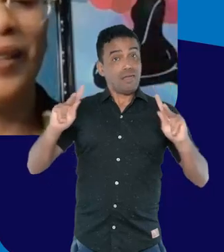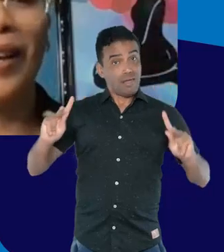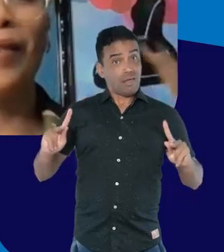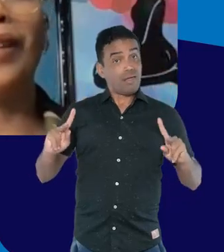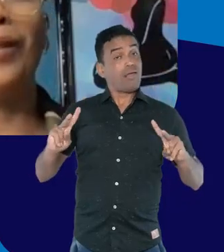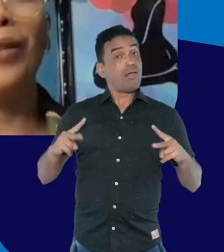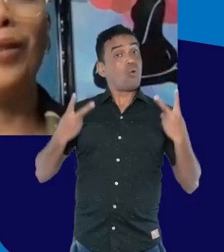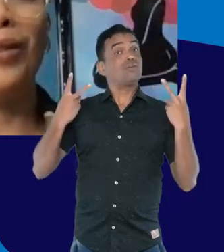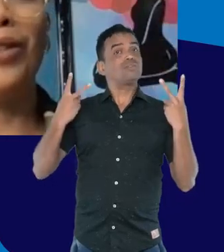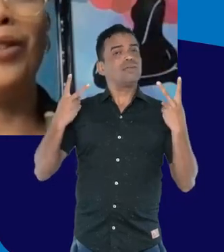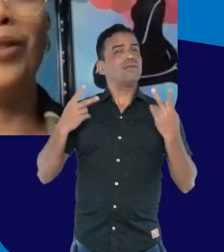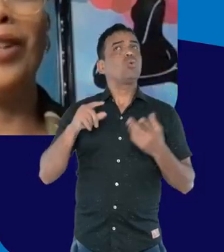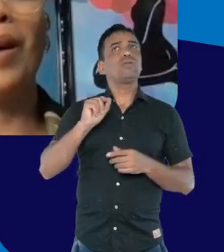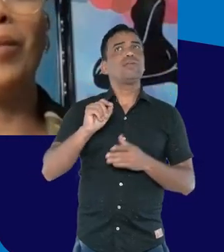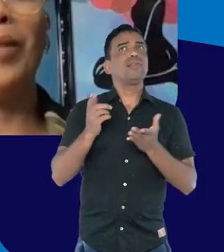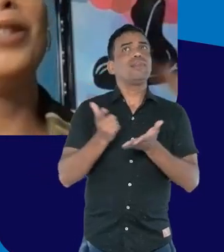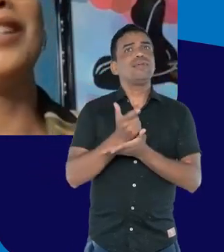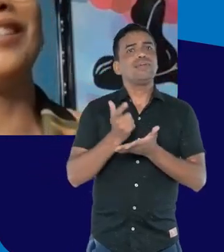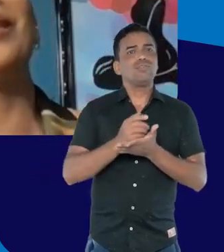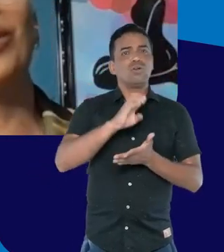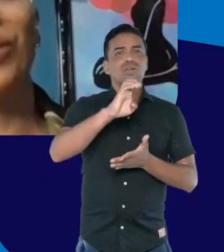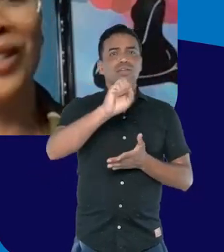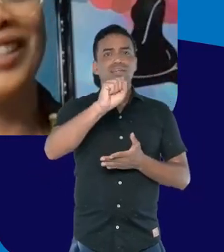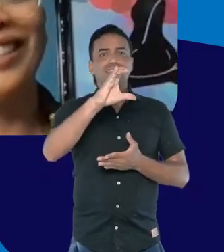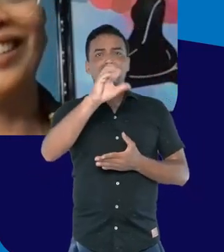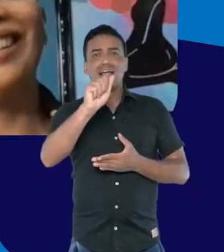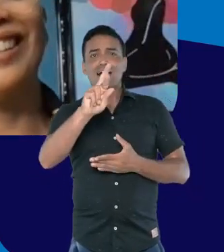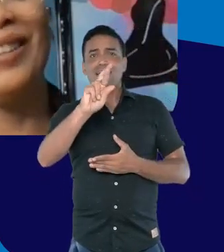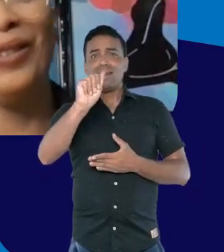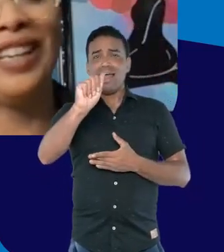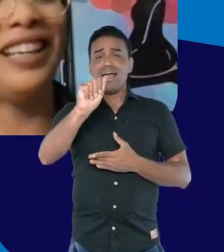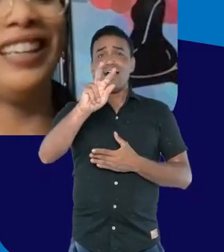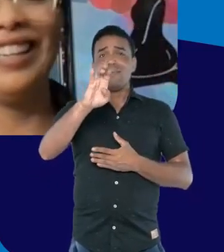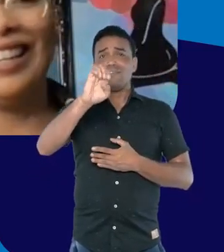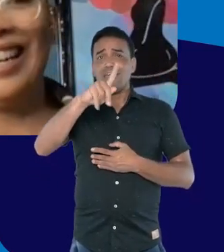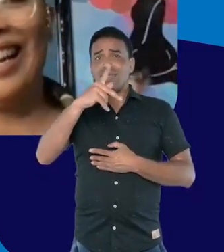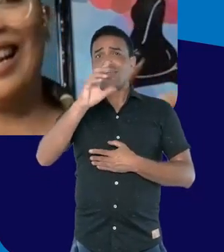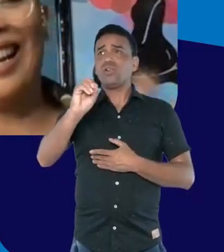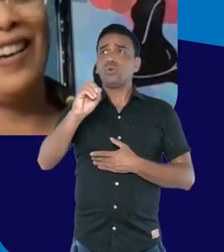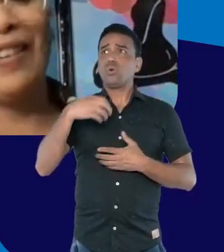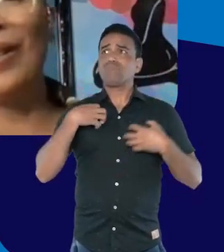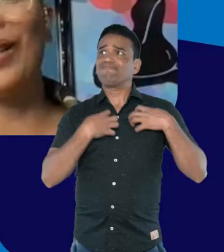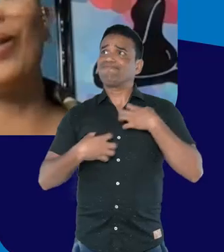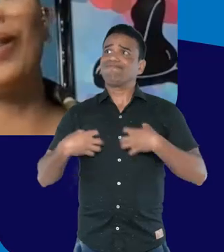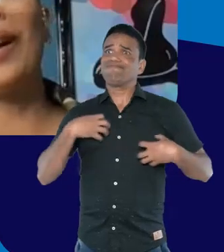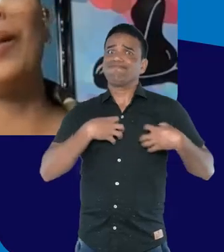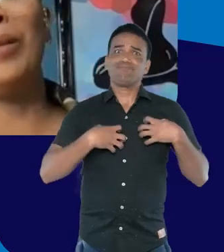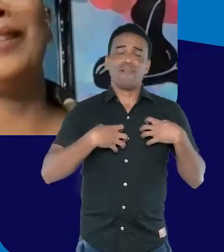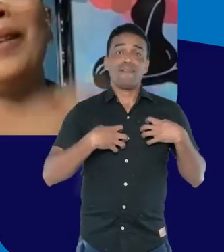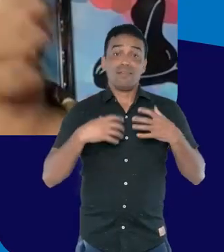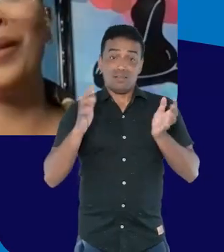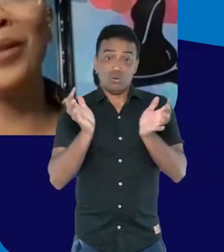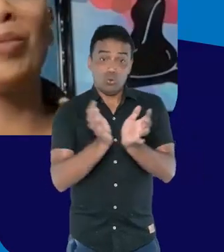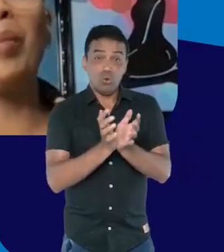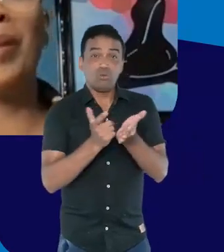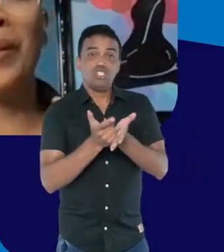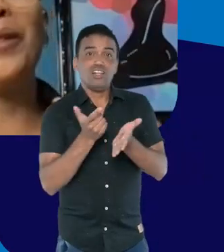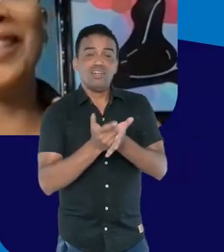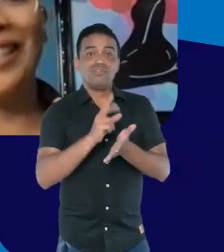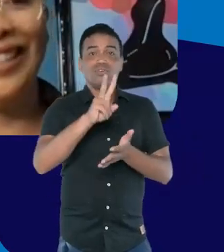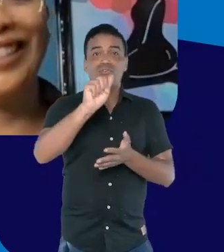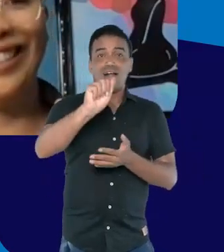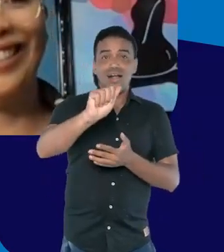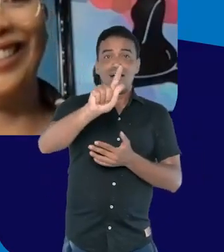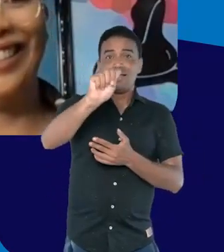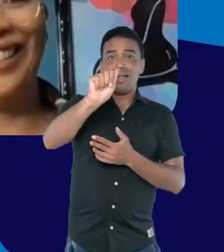que esse cara velho do diabo mexia tanto com você lá, né? E o que a coleção Vagalume tem a ver com o seu papel